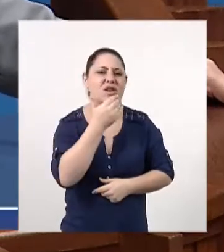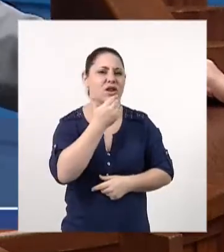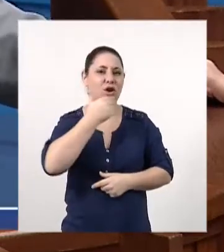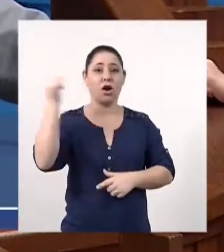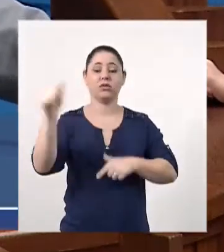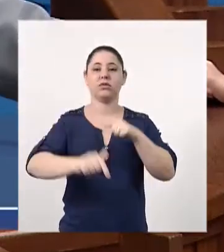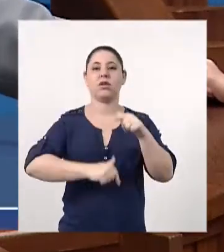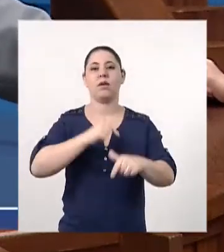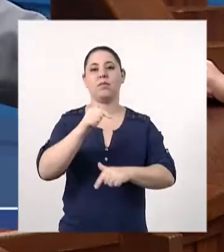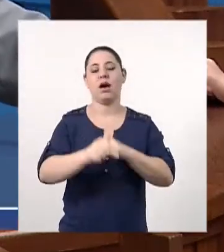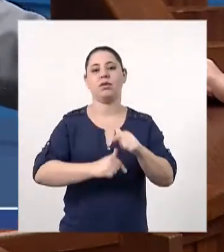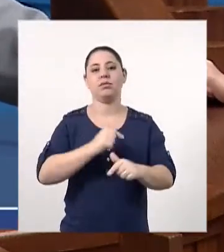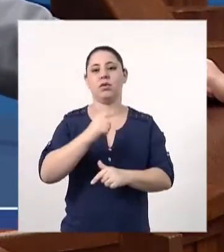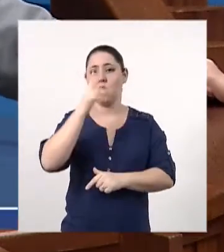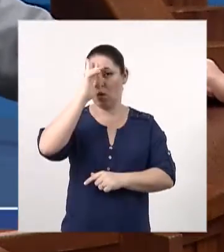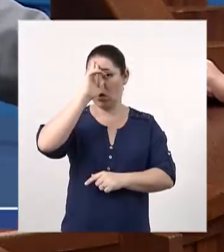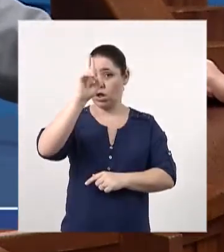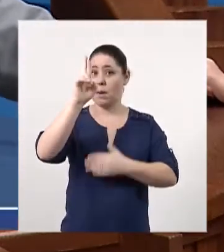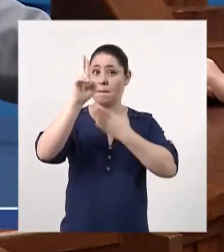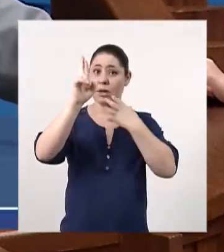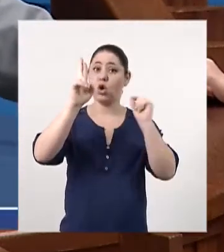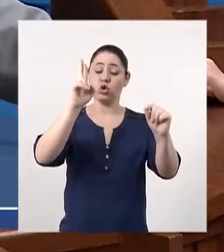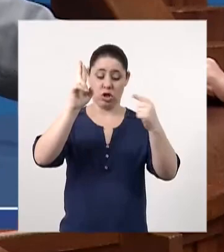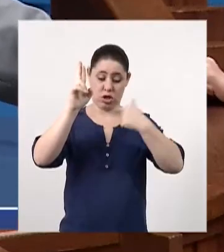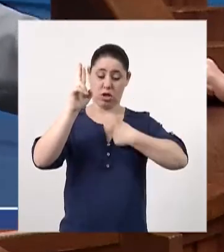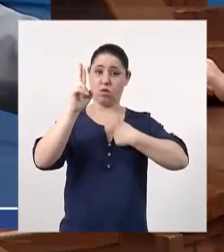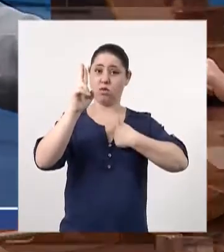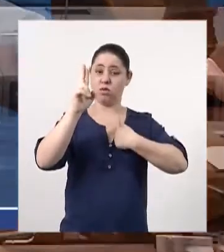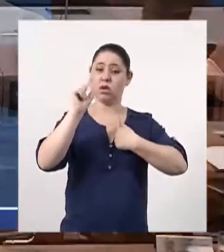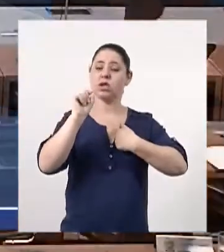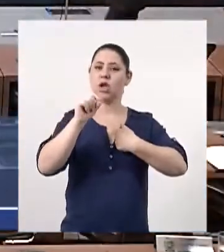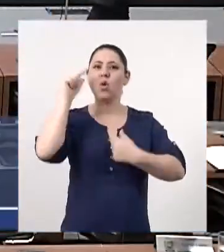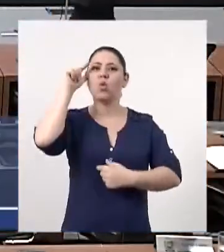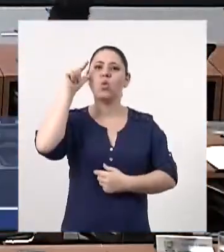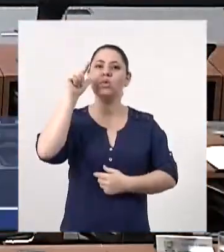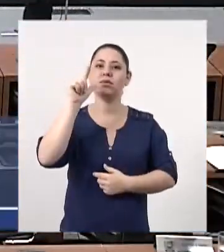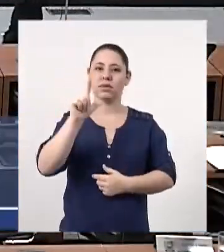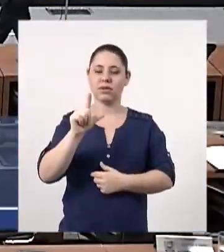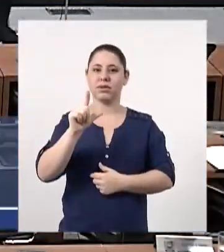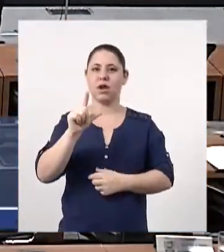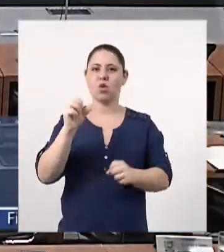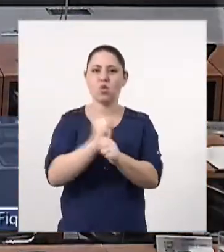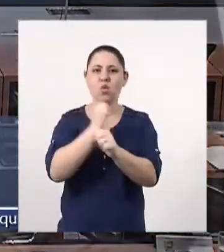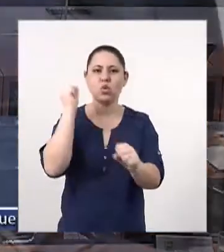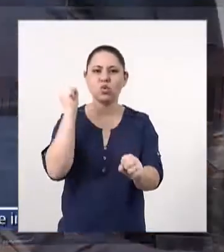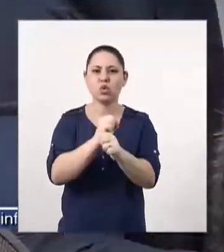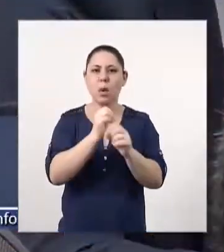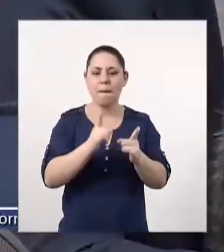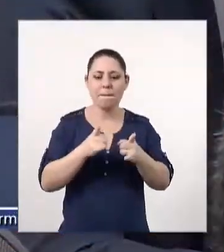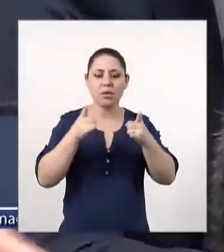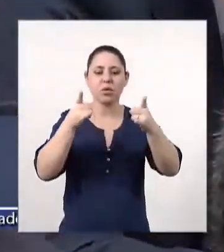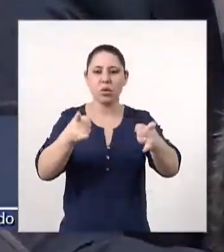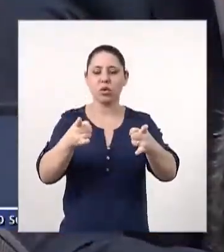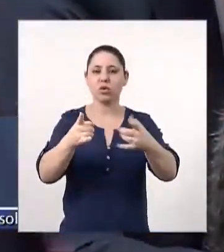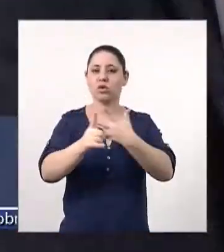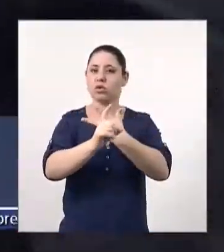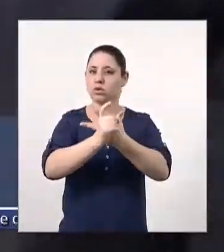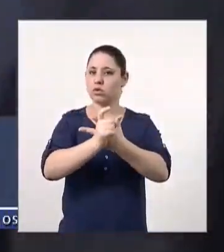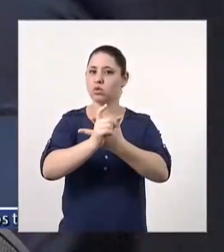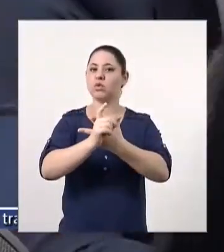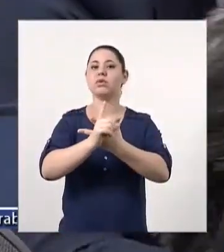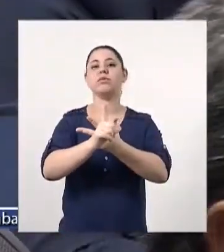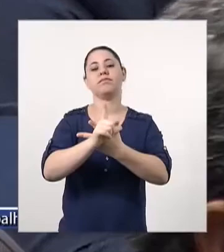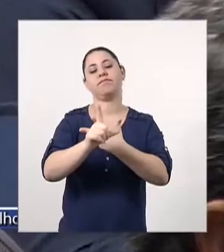que seja um líder muito melhor do que eu fui e que consiga construir pontes entre o Executivo e o